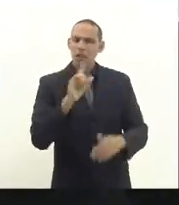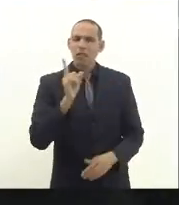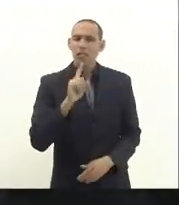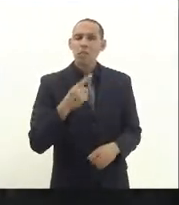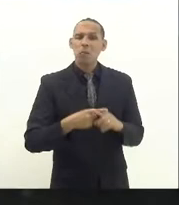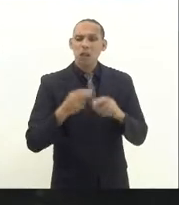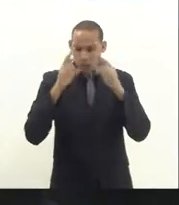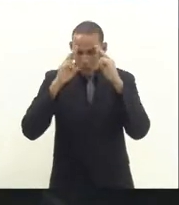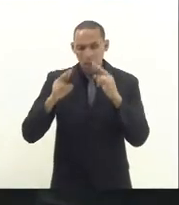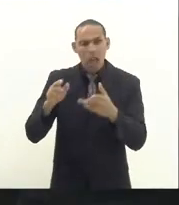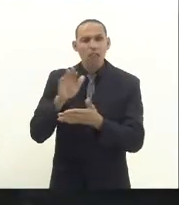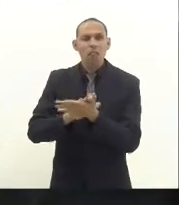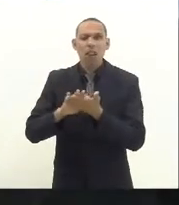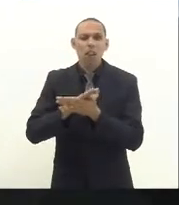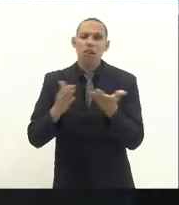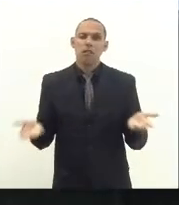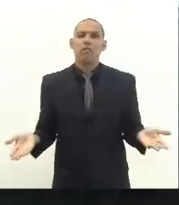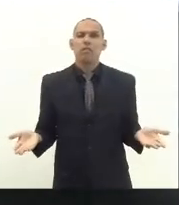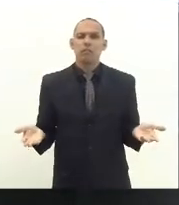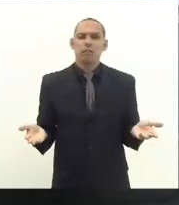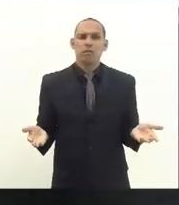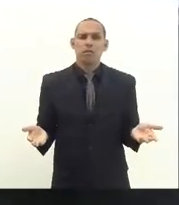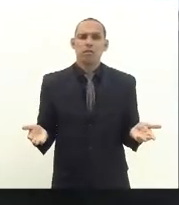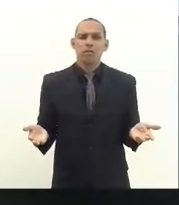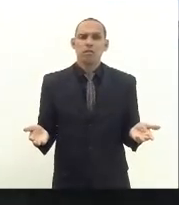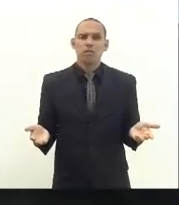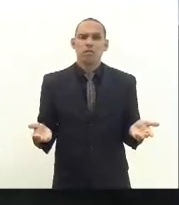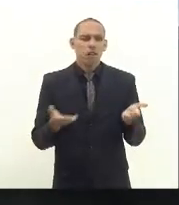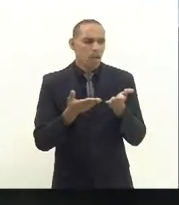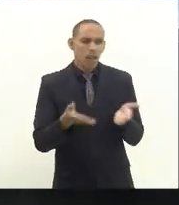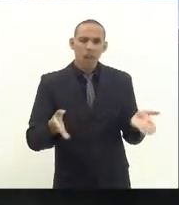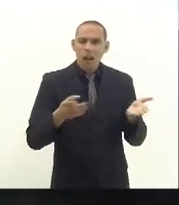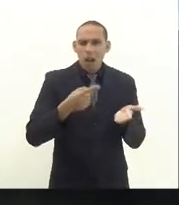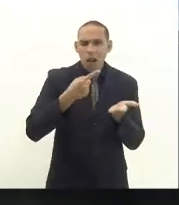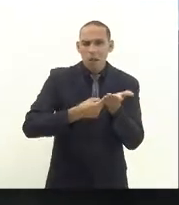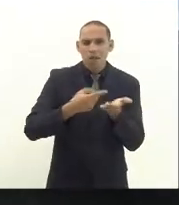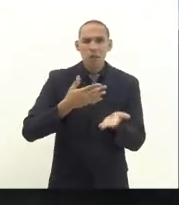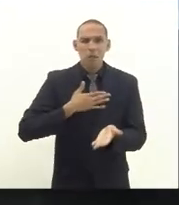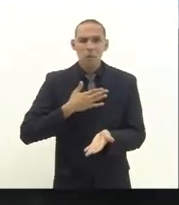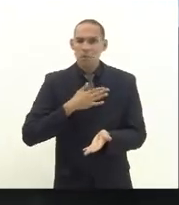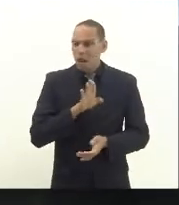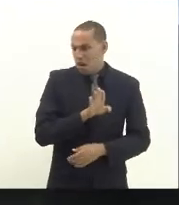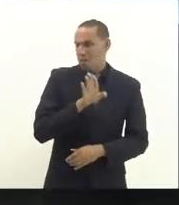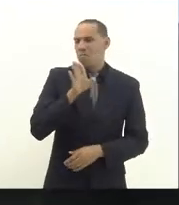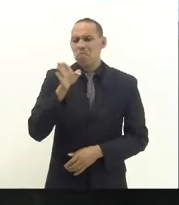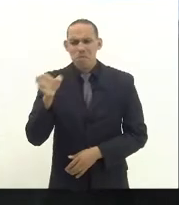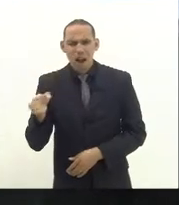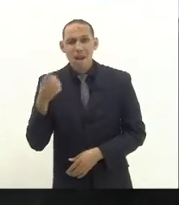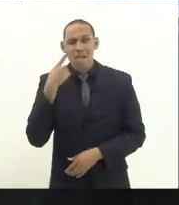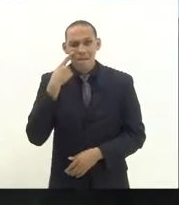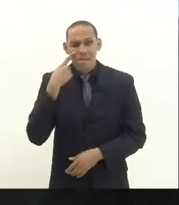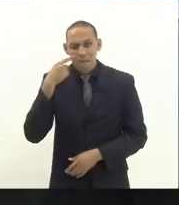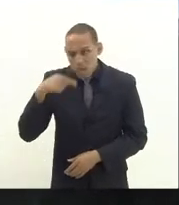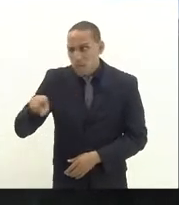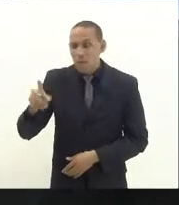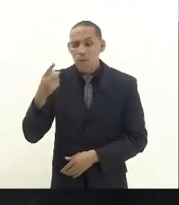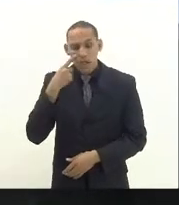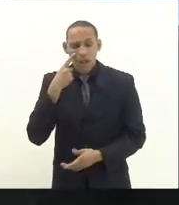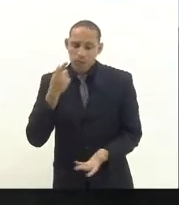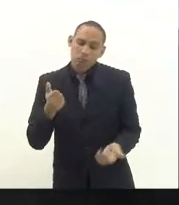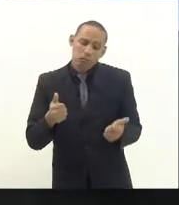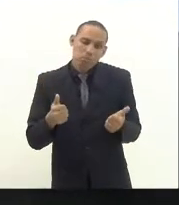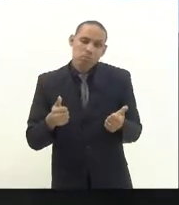que não respeita a população eles se comprometeram comigo de até lá de ver foram